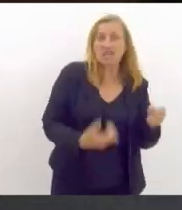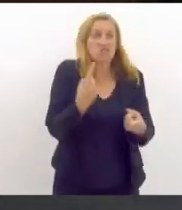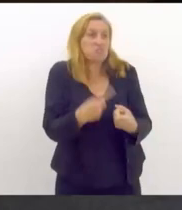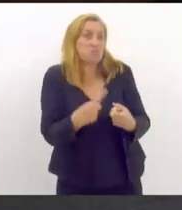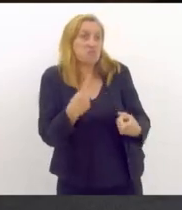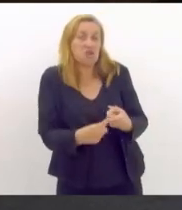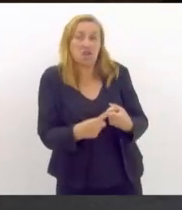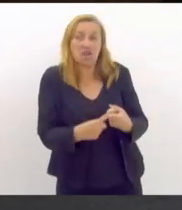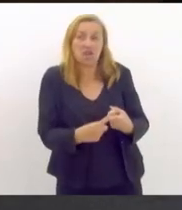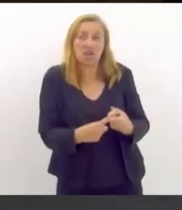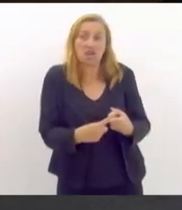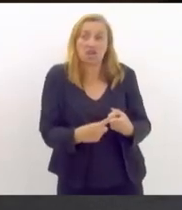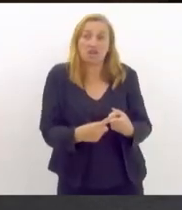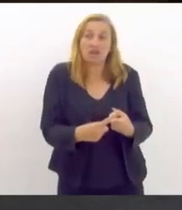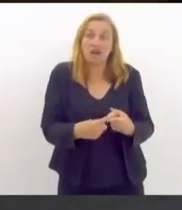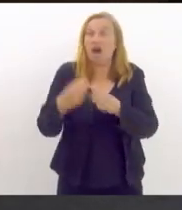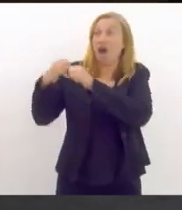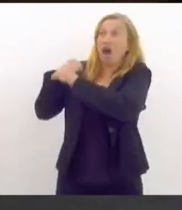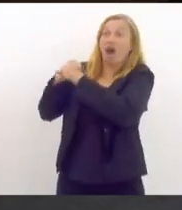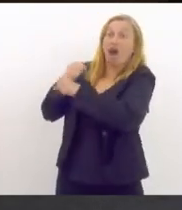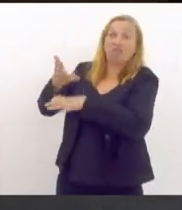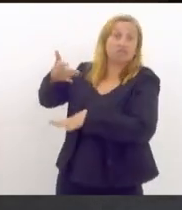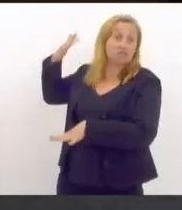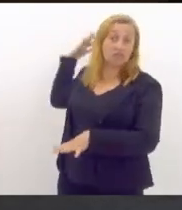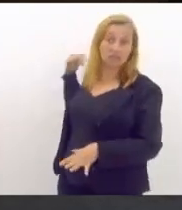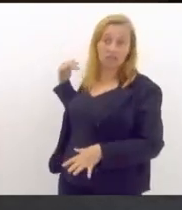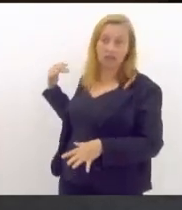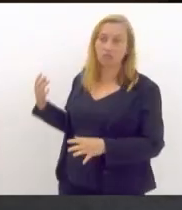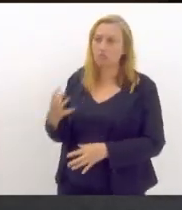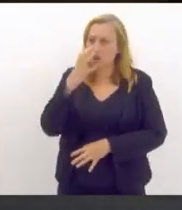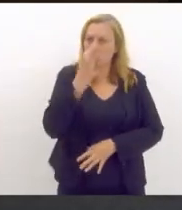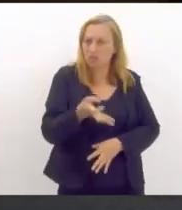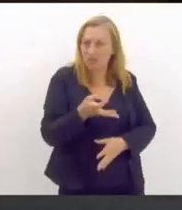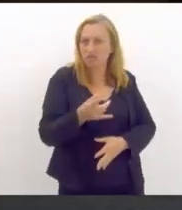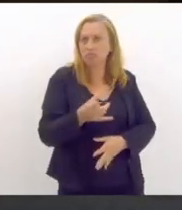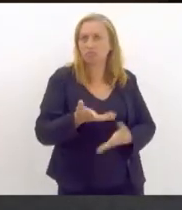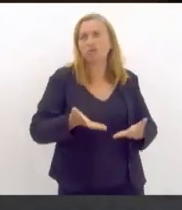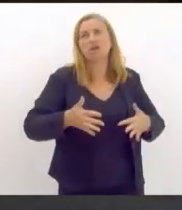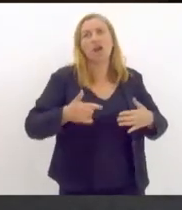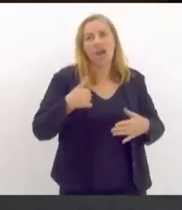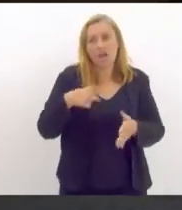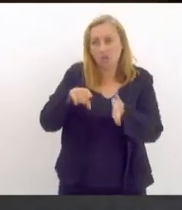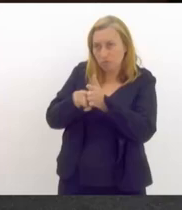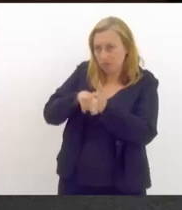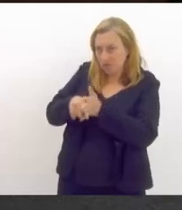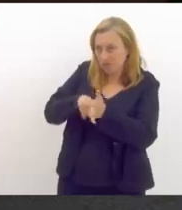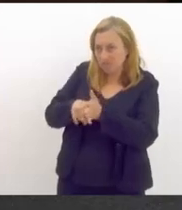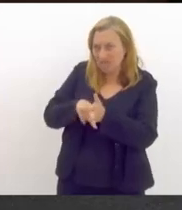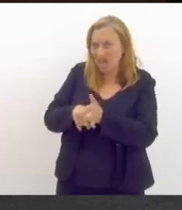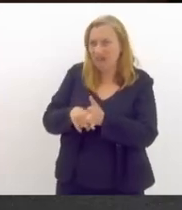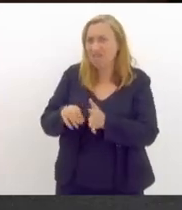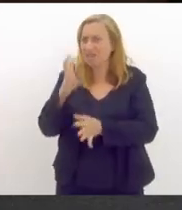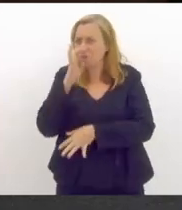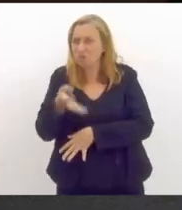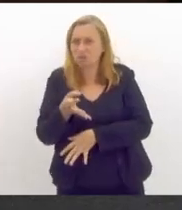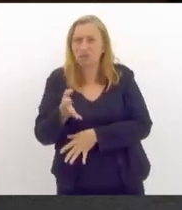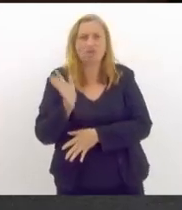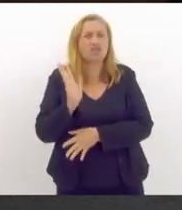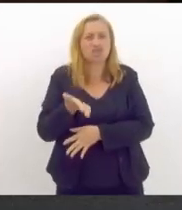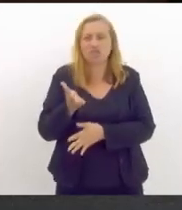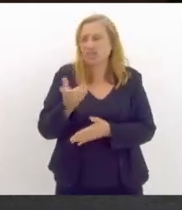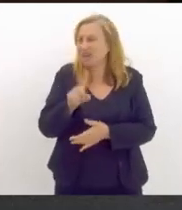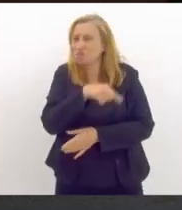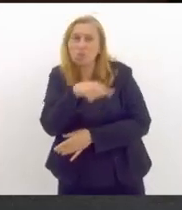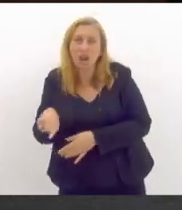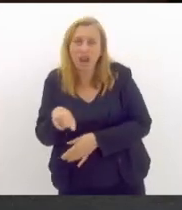respondia a anos atrás sobre um determinado acusação lá e aí eu fui pesquisar essa acusação ela já tá superada